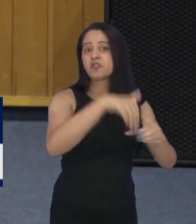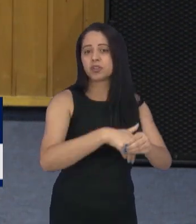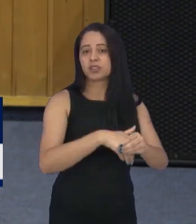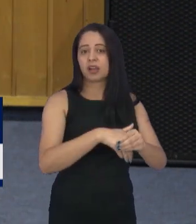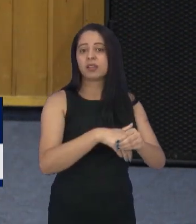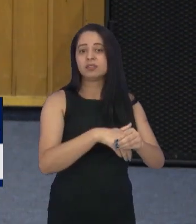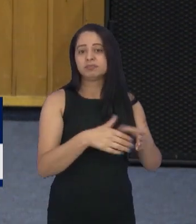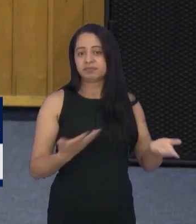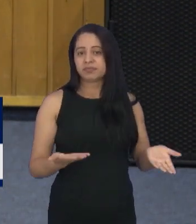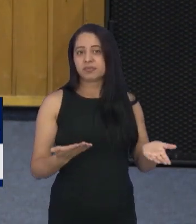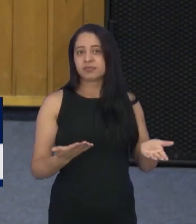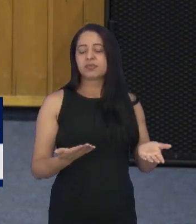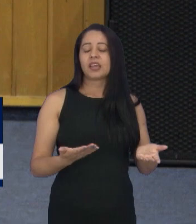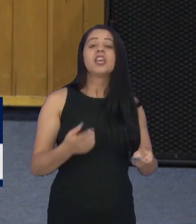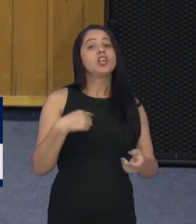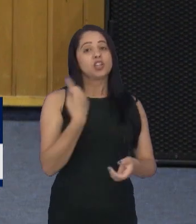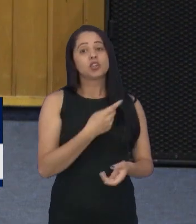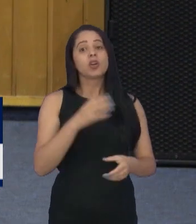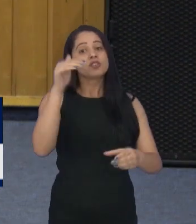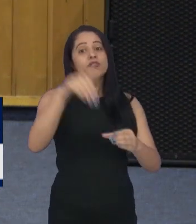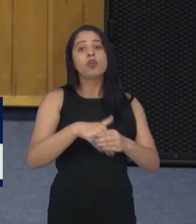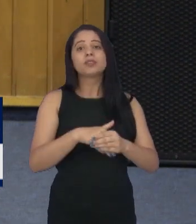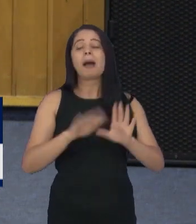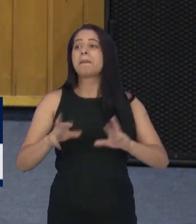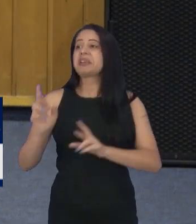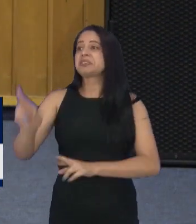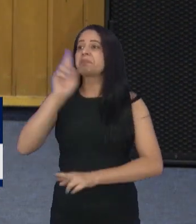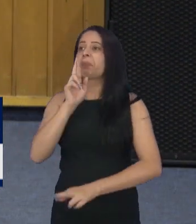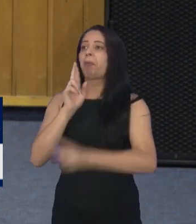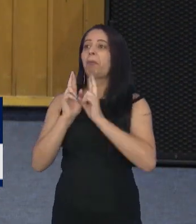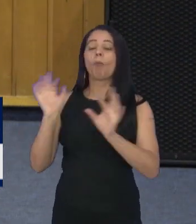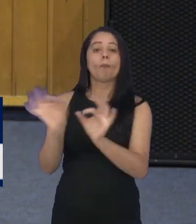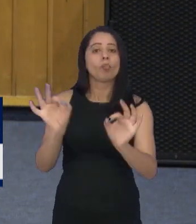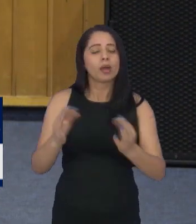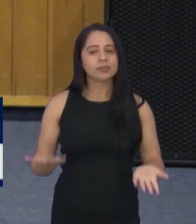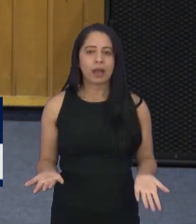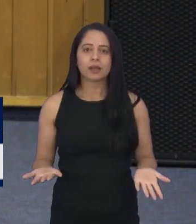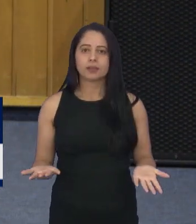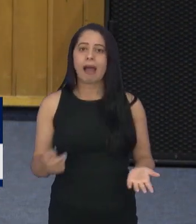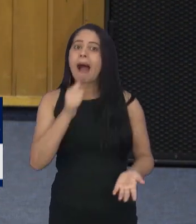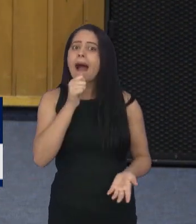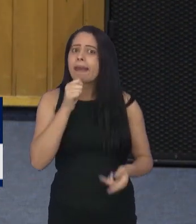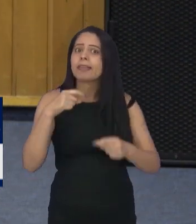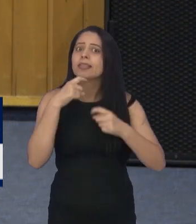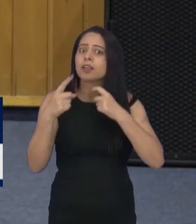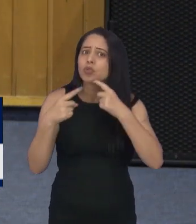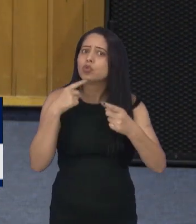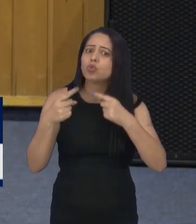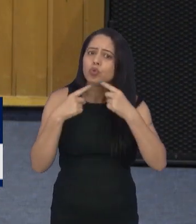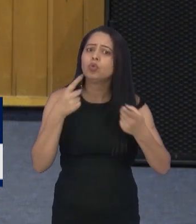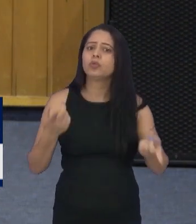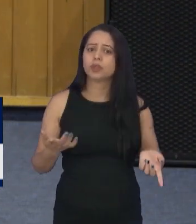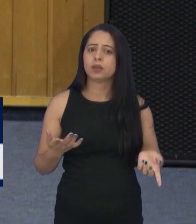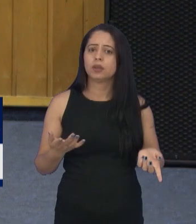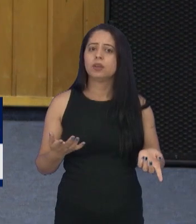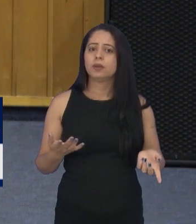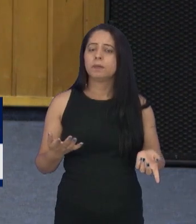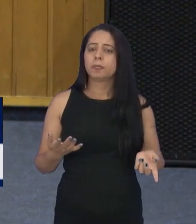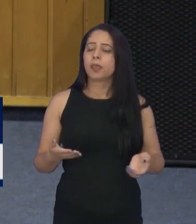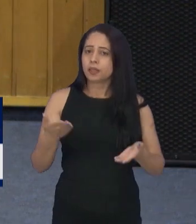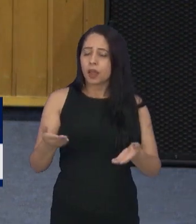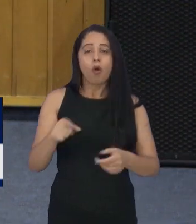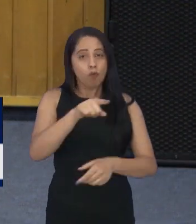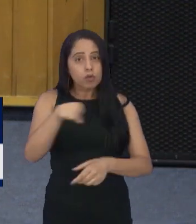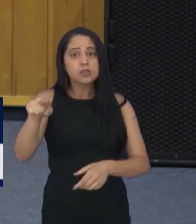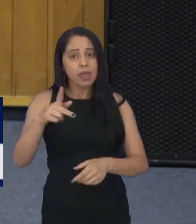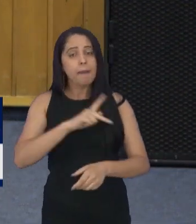gente voltar sem as respostas que a gente precisa. Então, senhor presidente, pode ser o senhor pedir essas